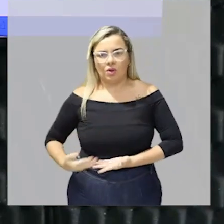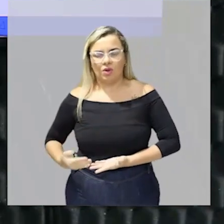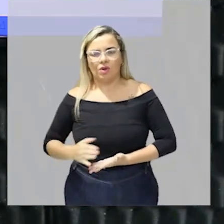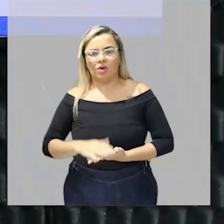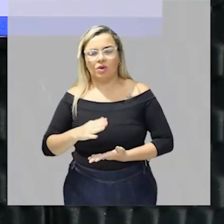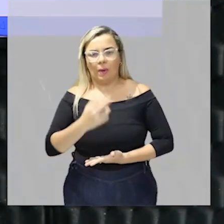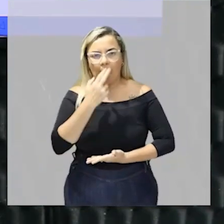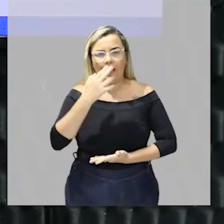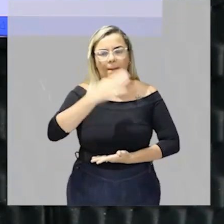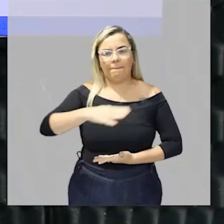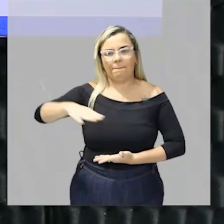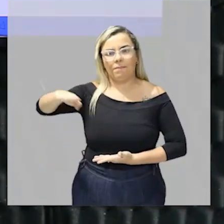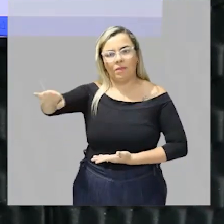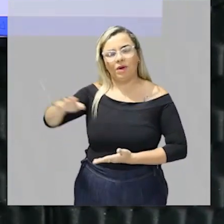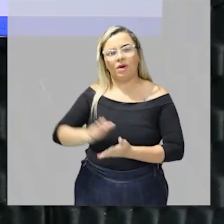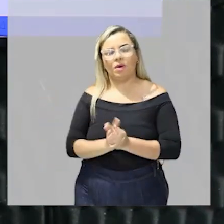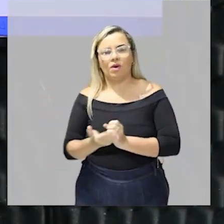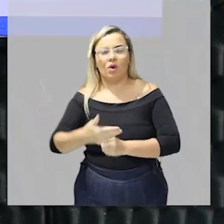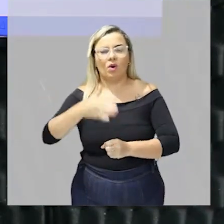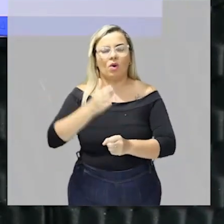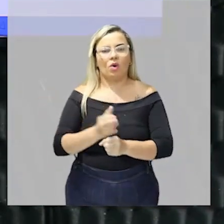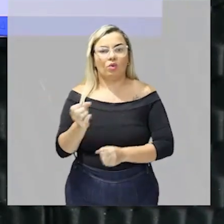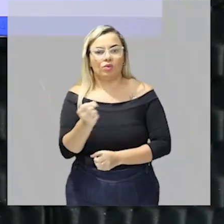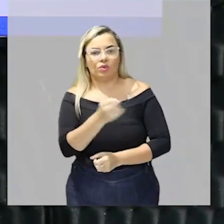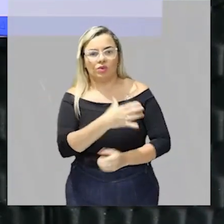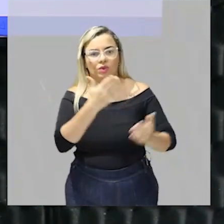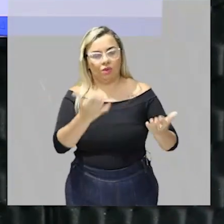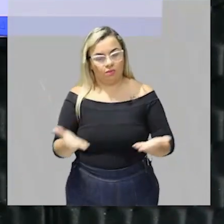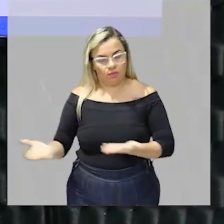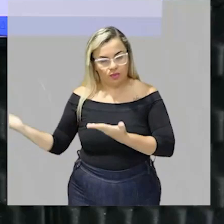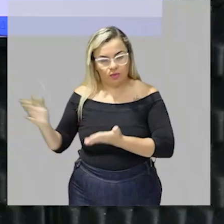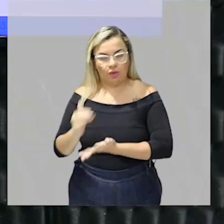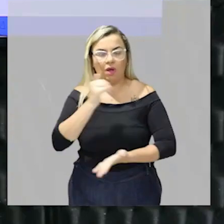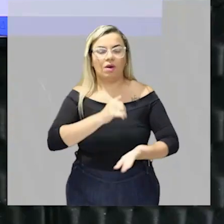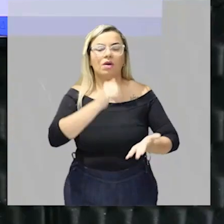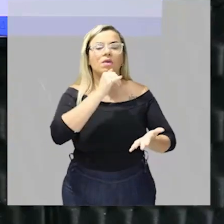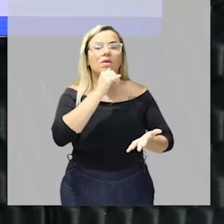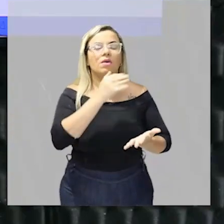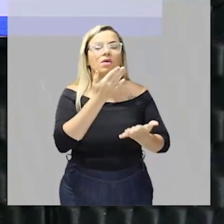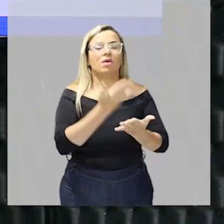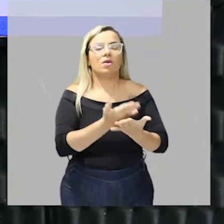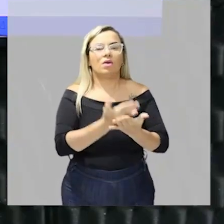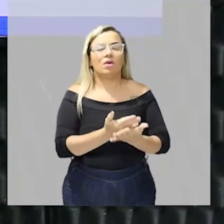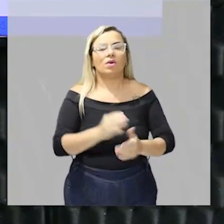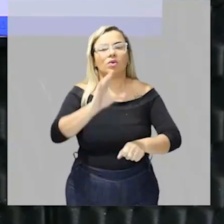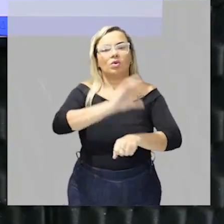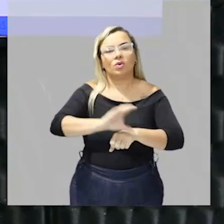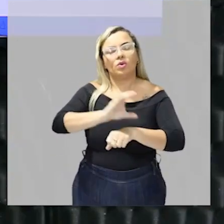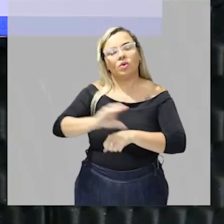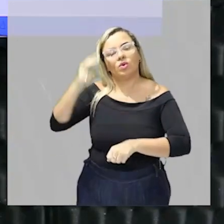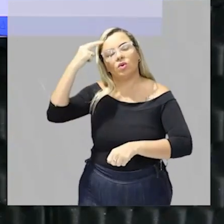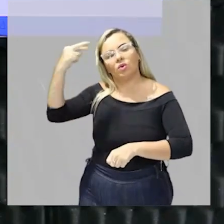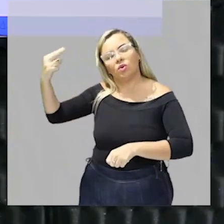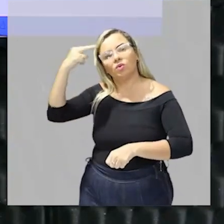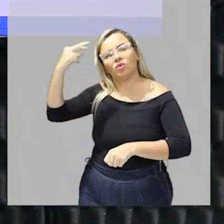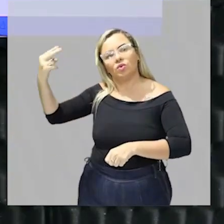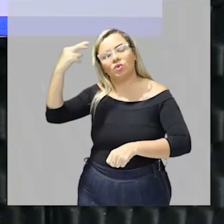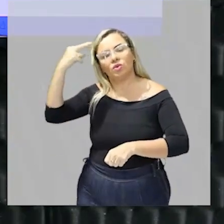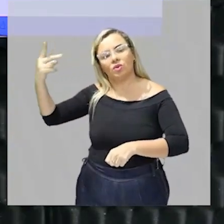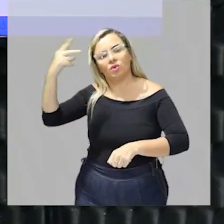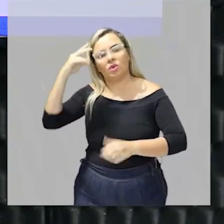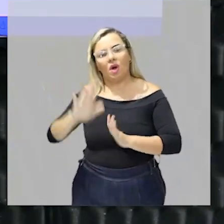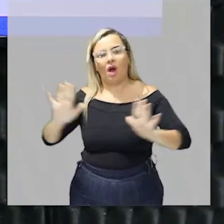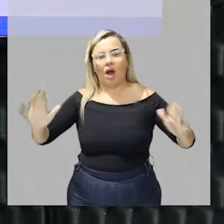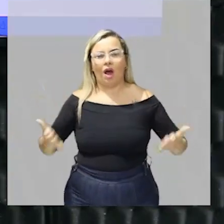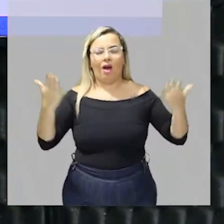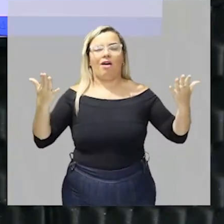de neonazismo. É o caso desse estudante do curso de História. A partir do momento que ele está ali